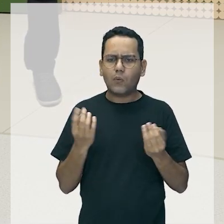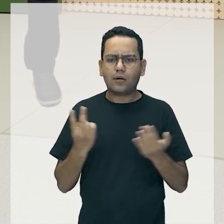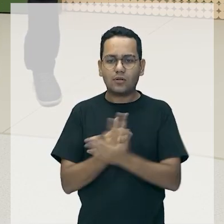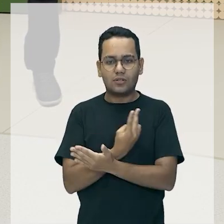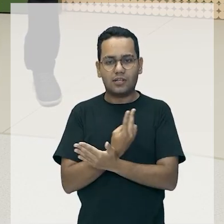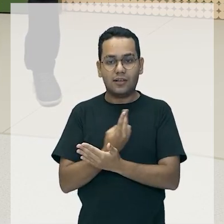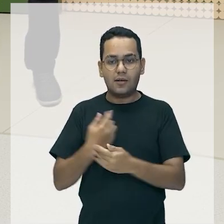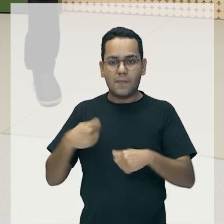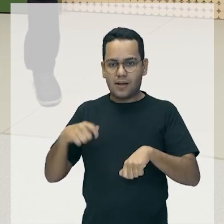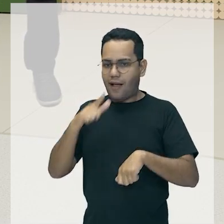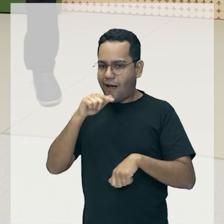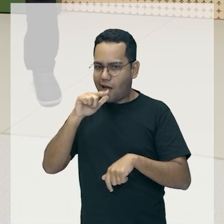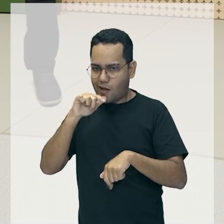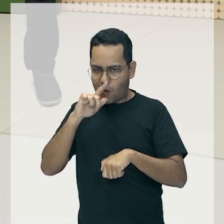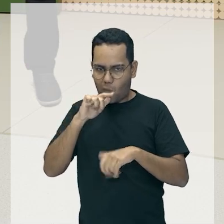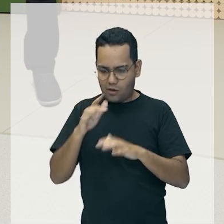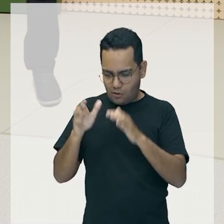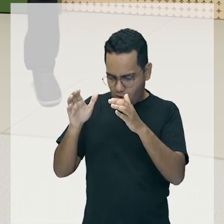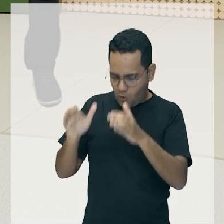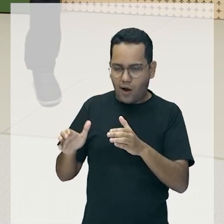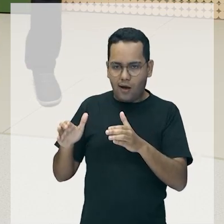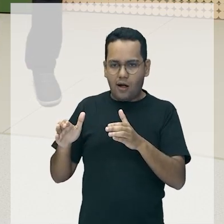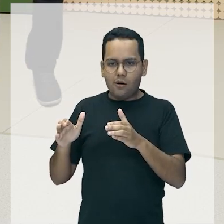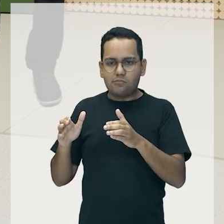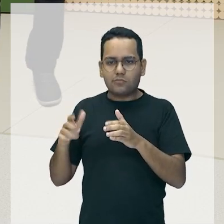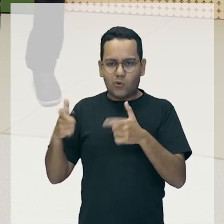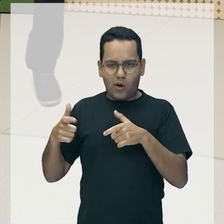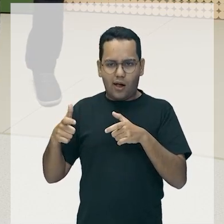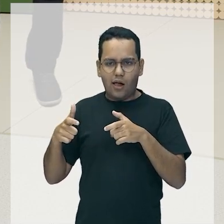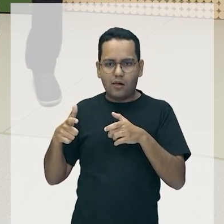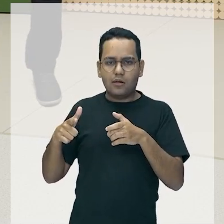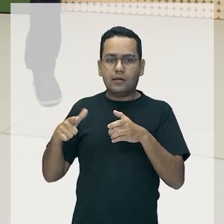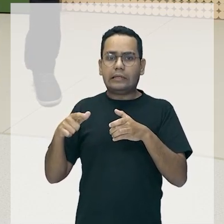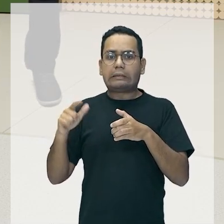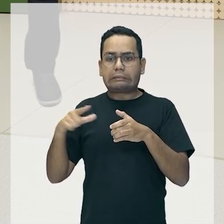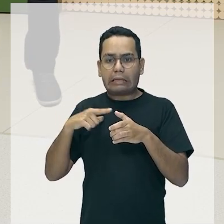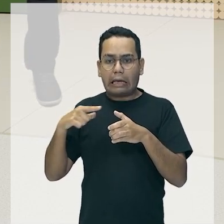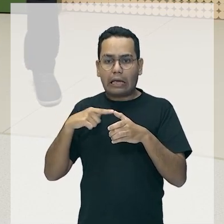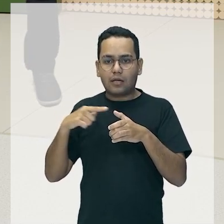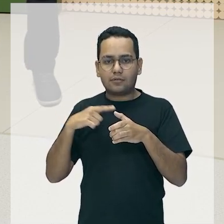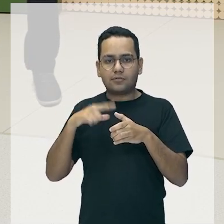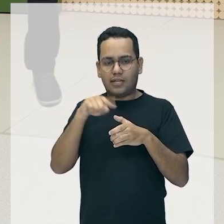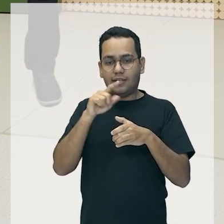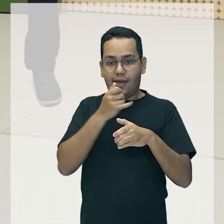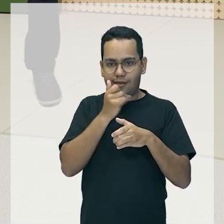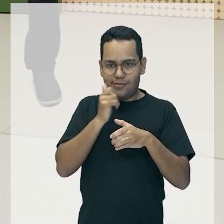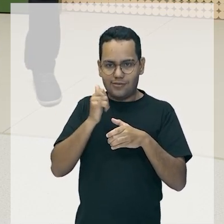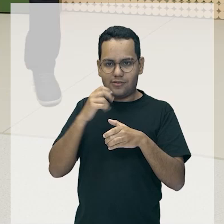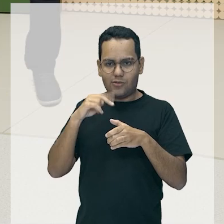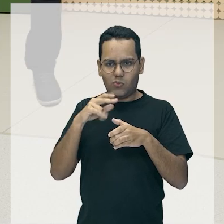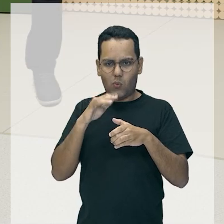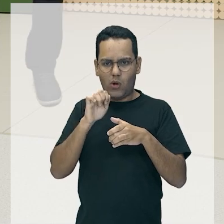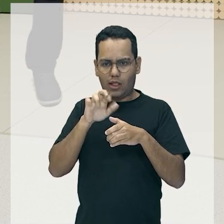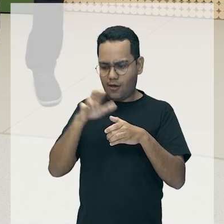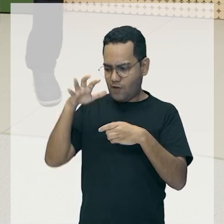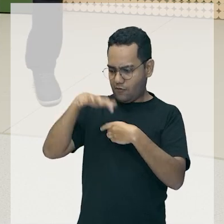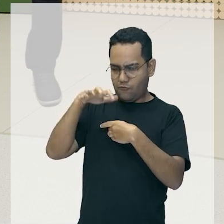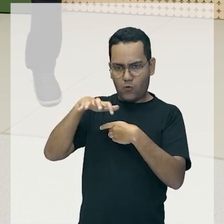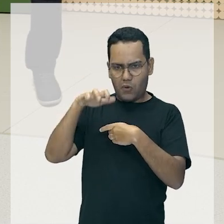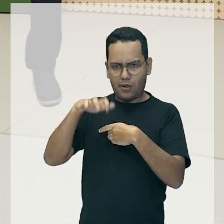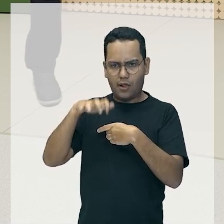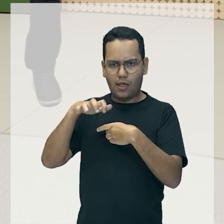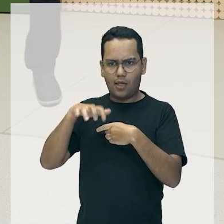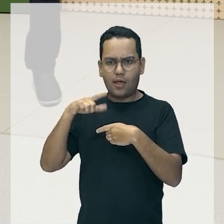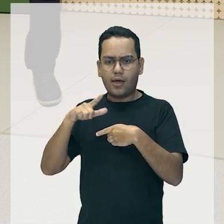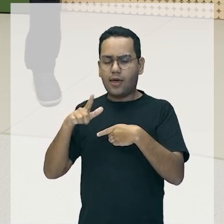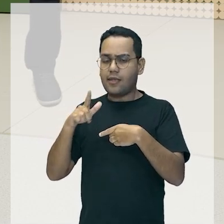ela. E como é que eu vou esquentar a água? Eu vou utilizar aqui, ó, energia nuclear. Aí eu esquento essa água vai evaporar e